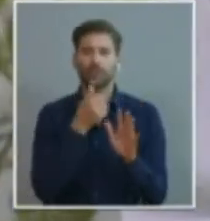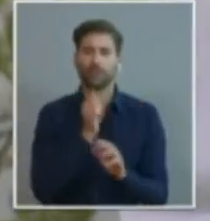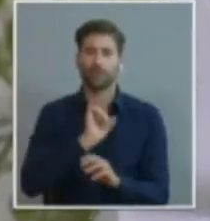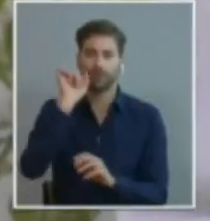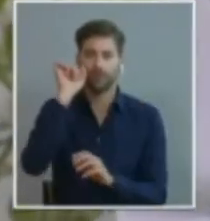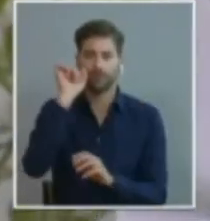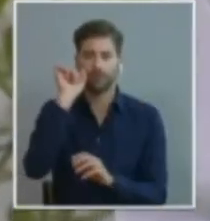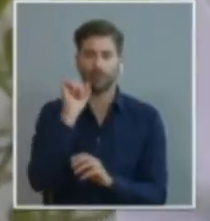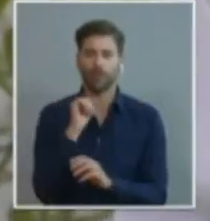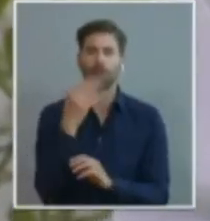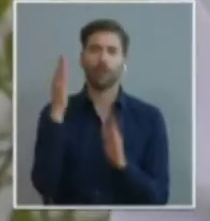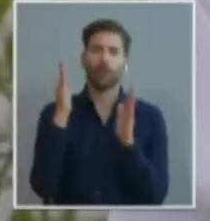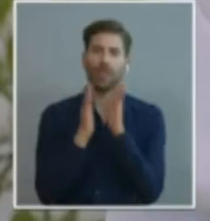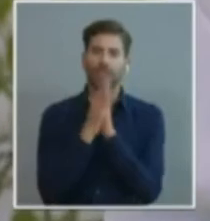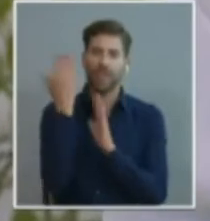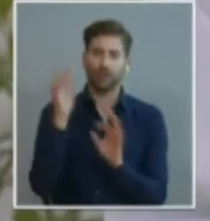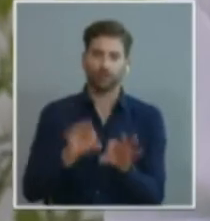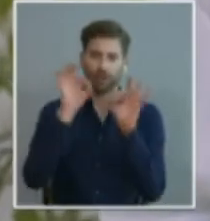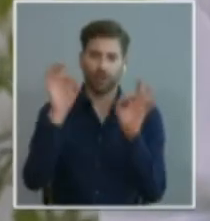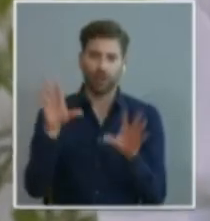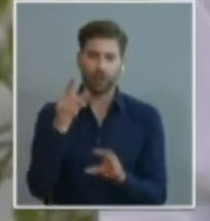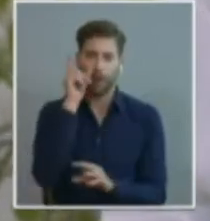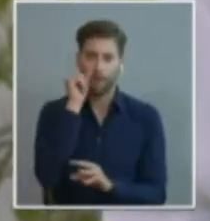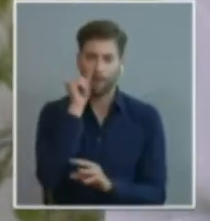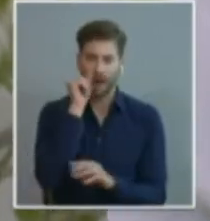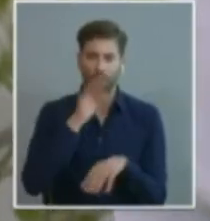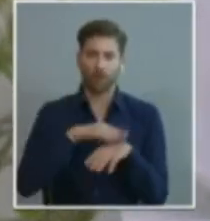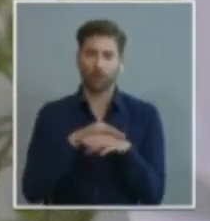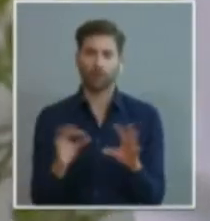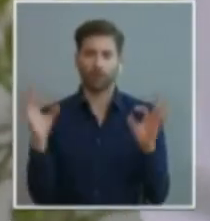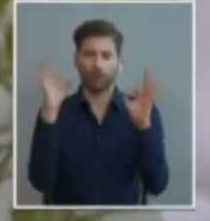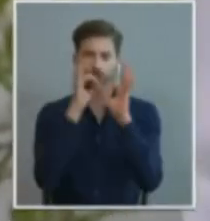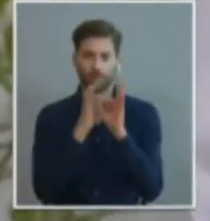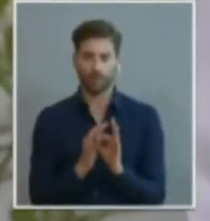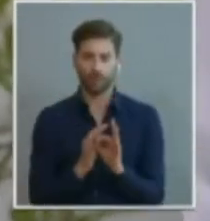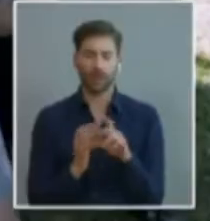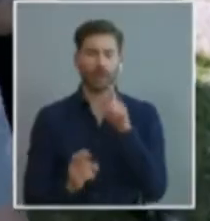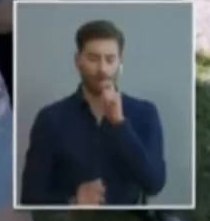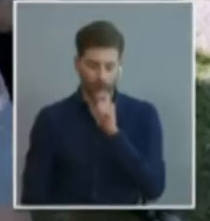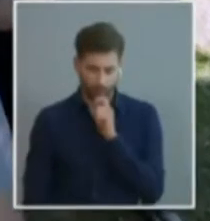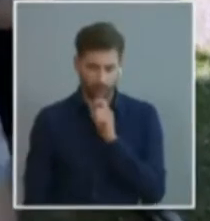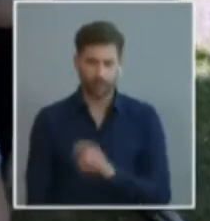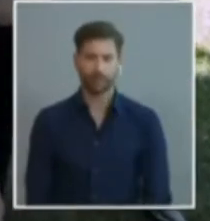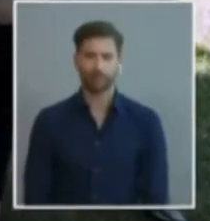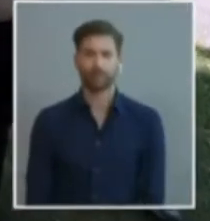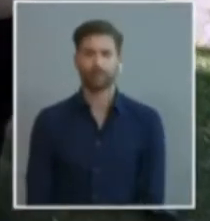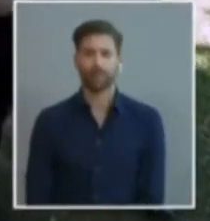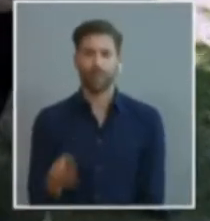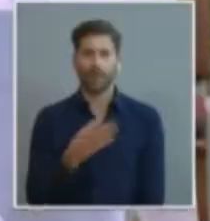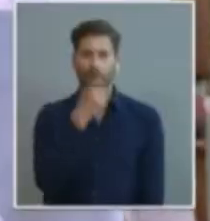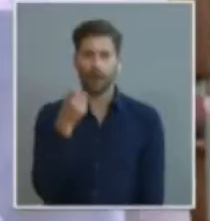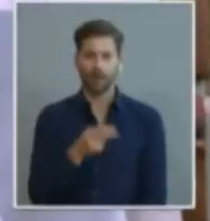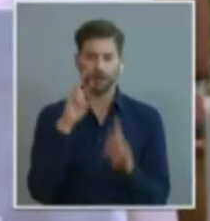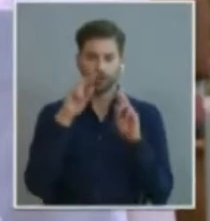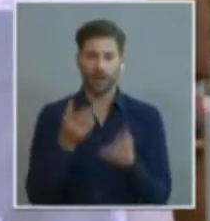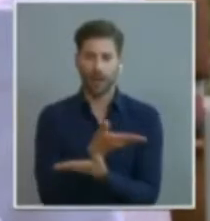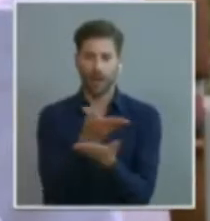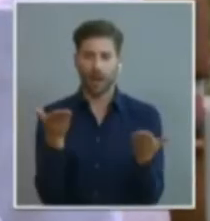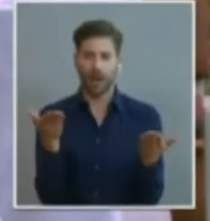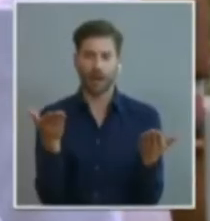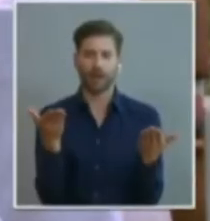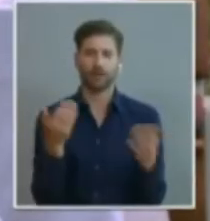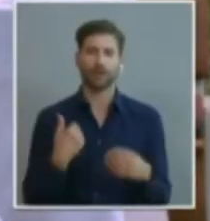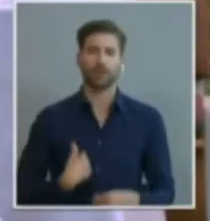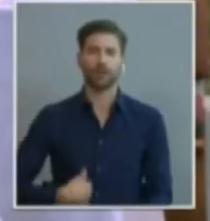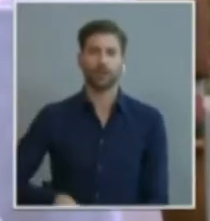Vós que sois Deus com o Pai, na unidade do Espírito Santo. Amém. A paz do Senhor esteja sempre convosco.